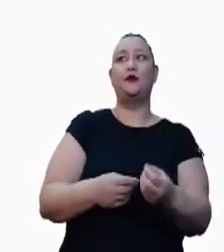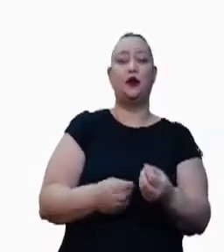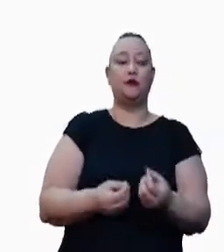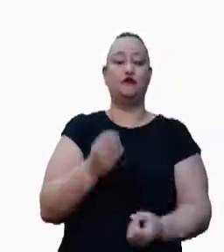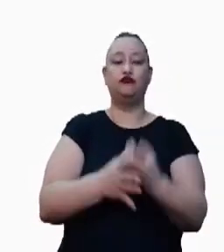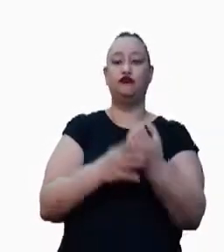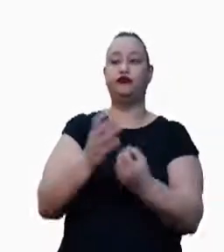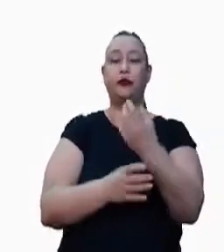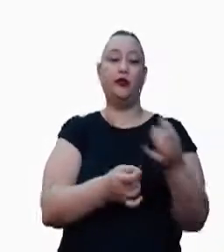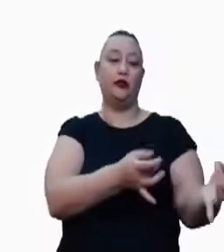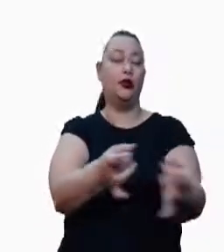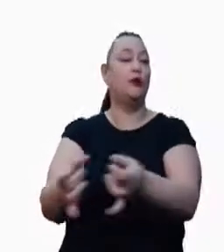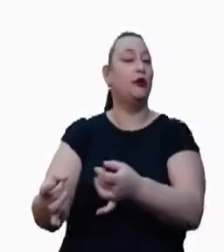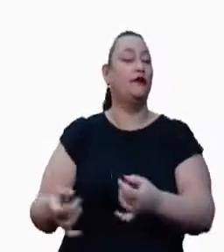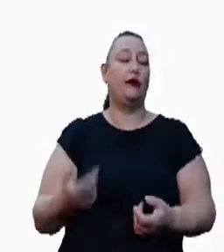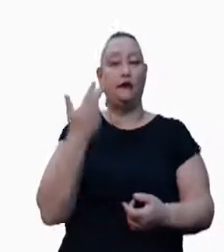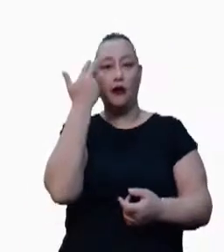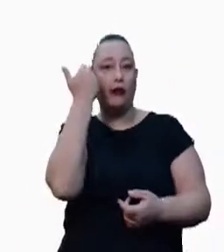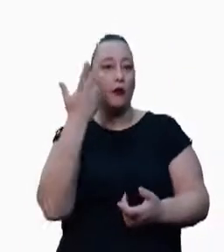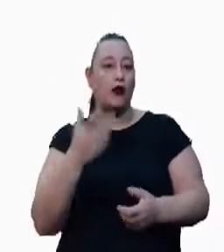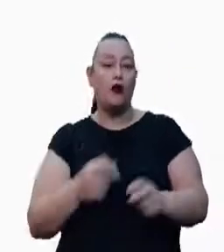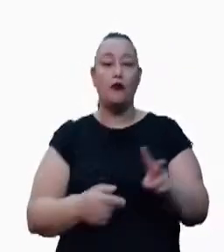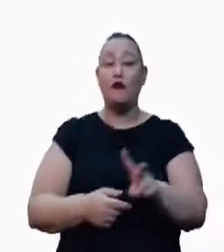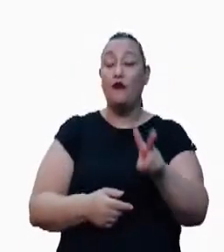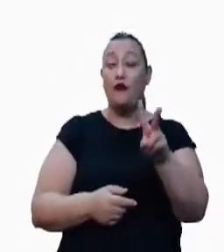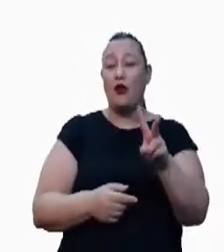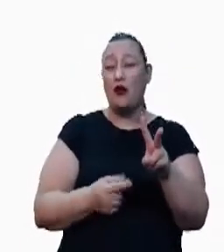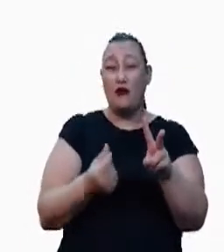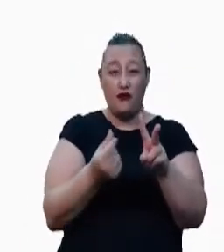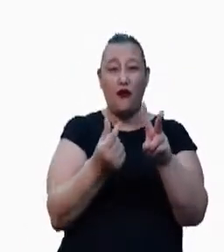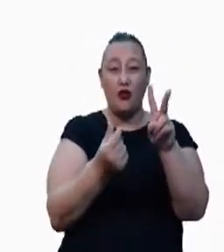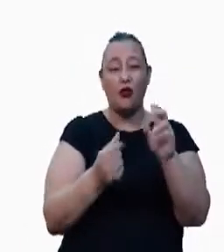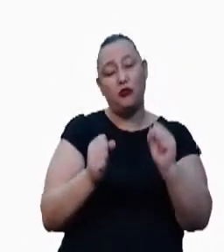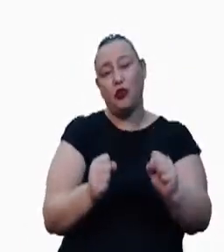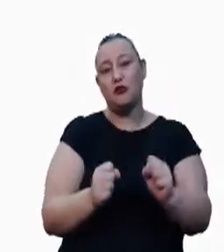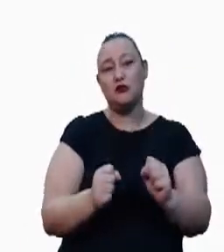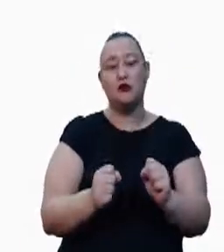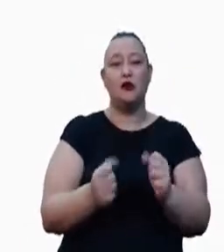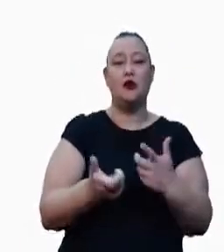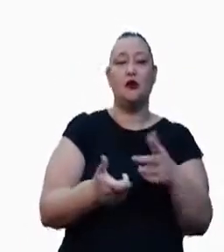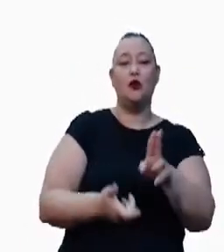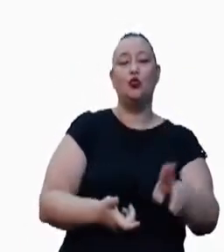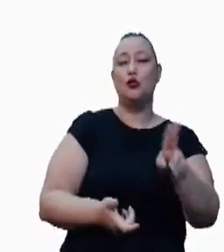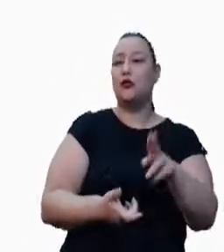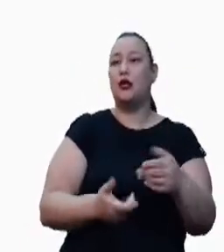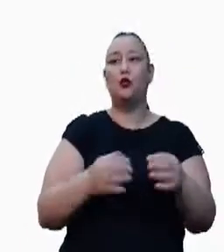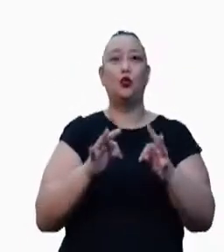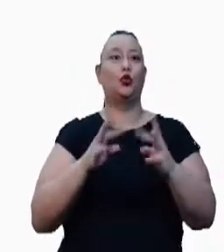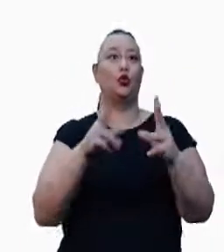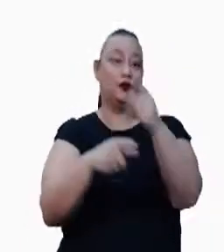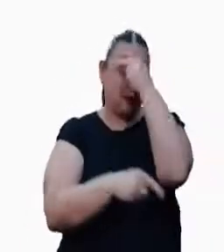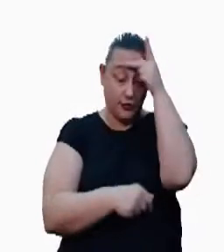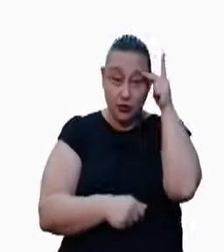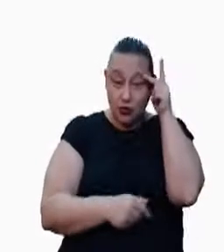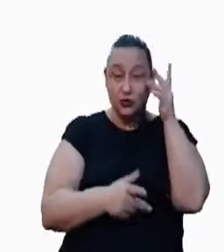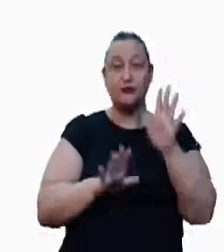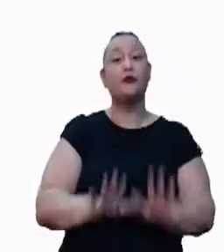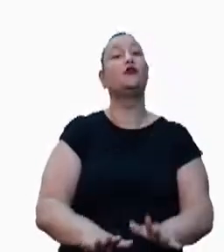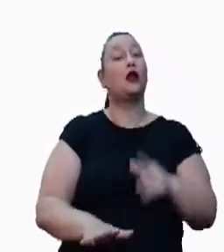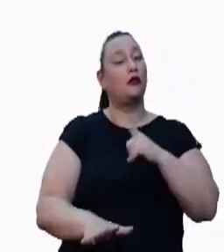e uma venda de um valor que possa ser utilizado por todas as pessoas. Ela